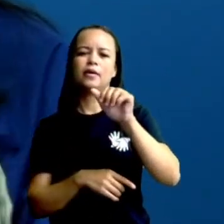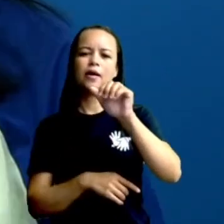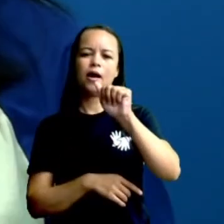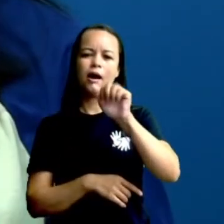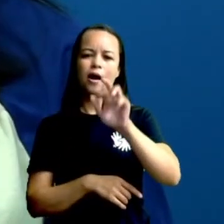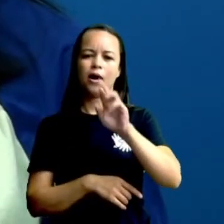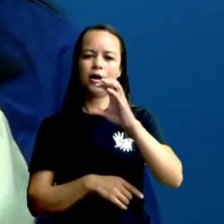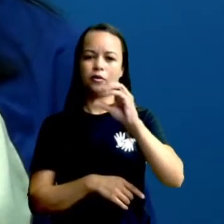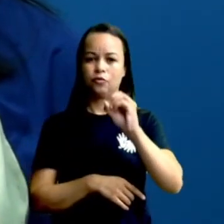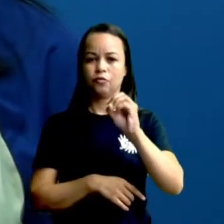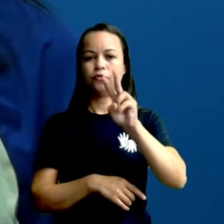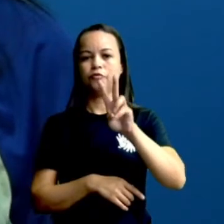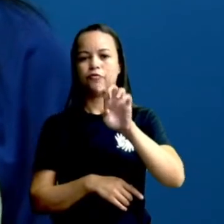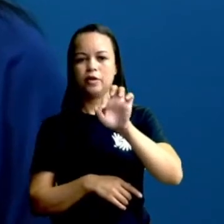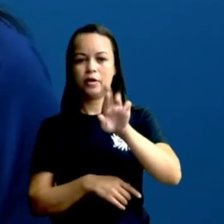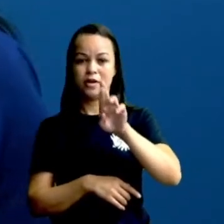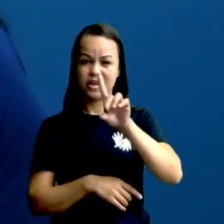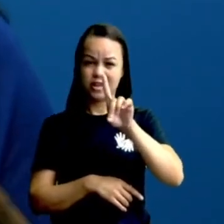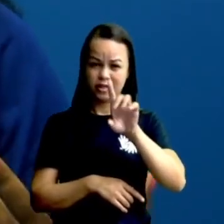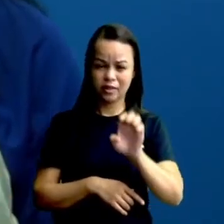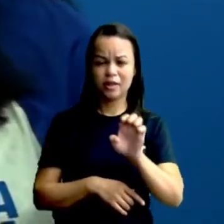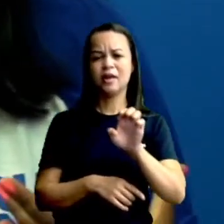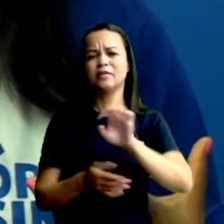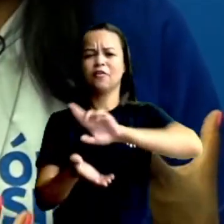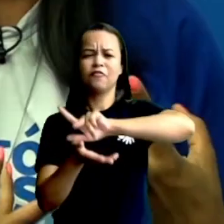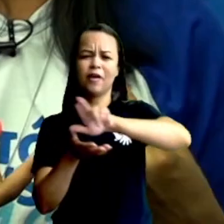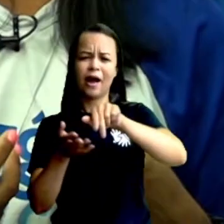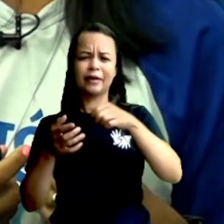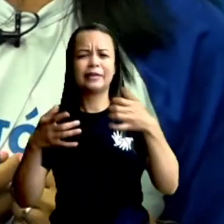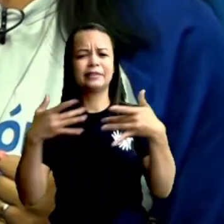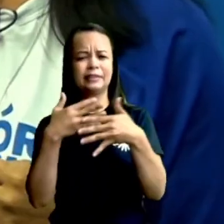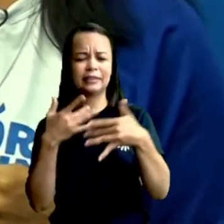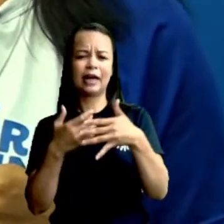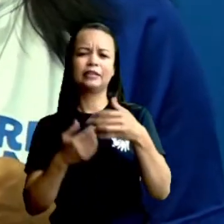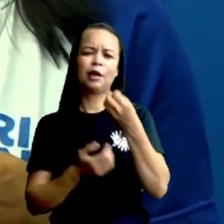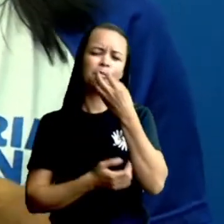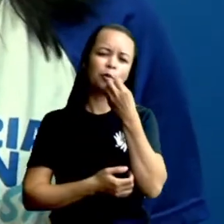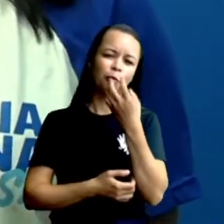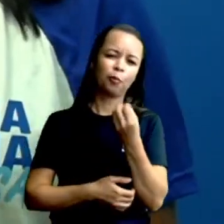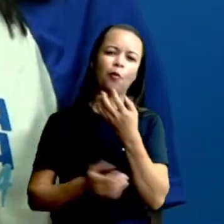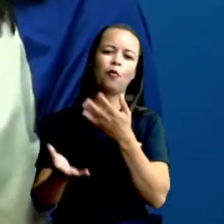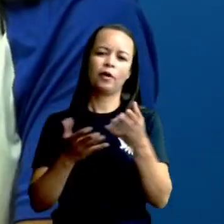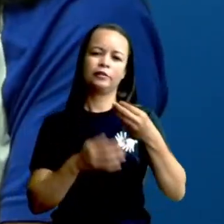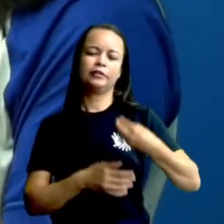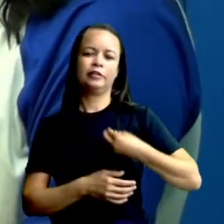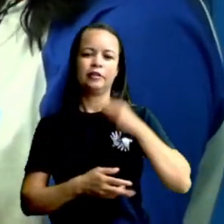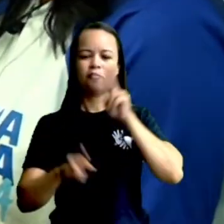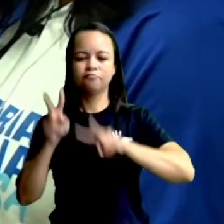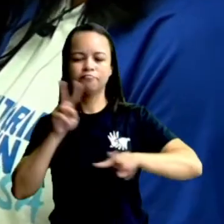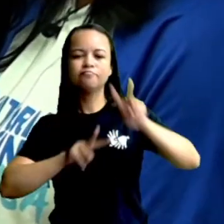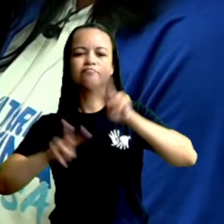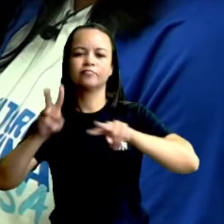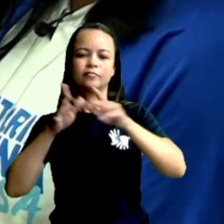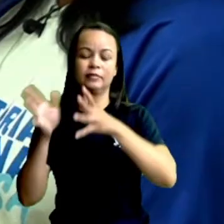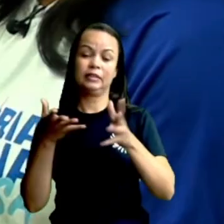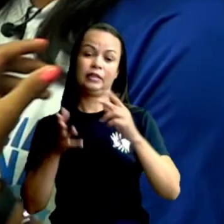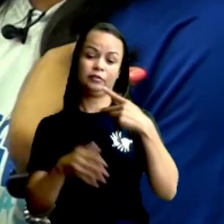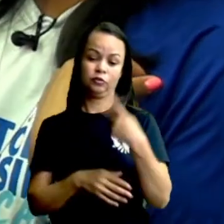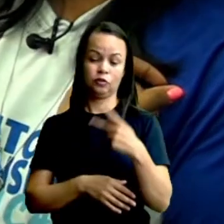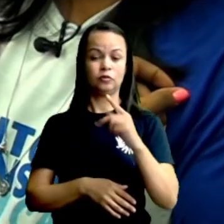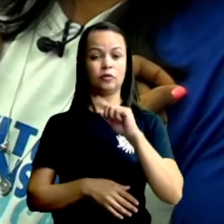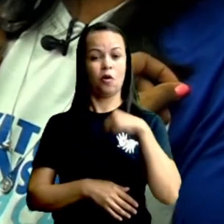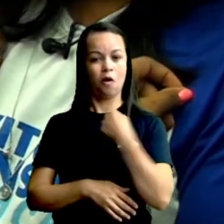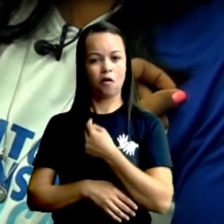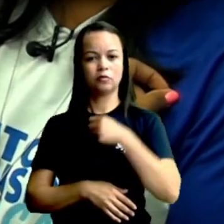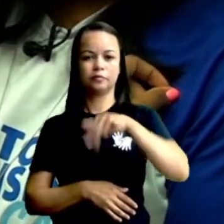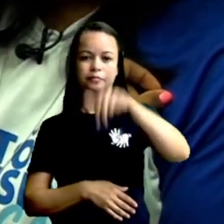uma cultura para nos passar. Tem uma tradição que é muito gostosa de se vivenciar. E é isso que o nosso Nordeste traz. Eu